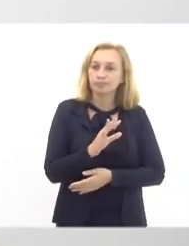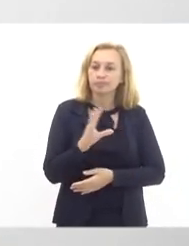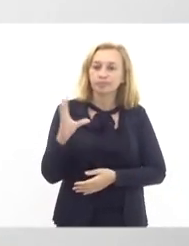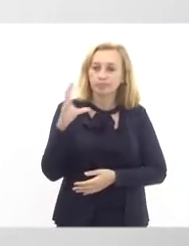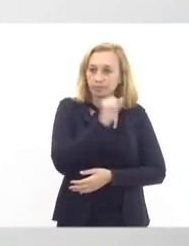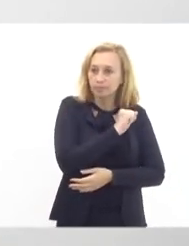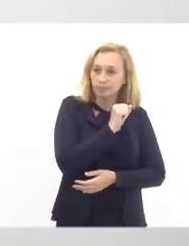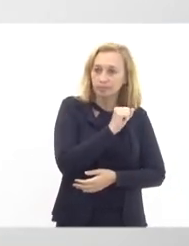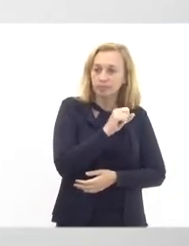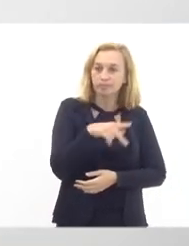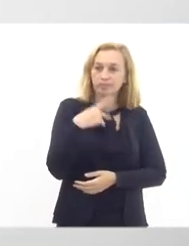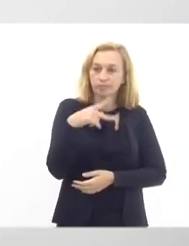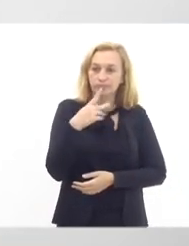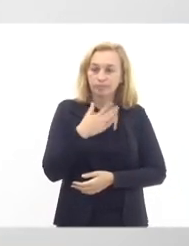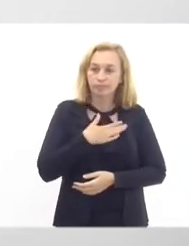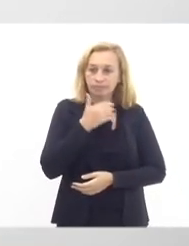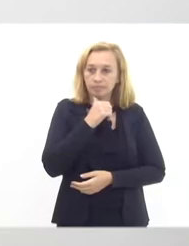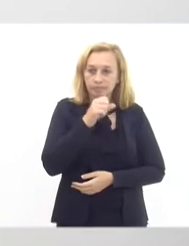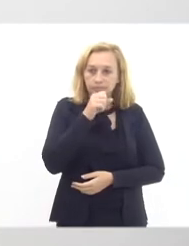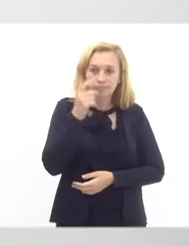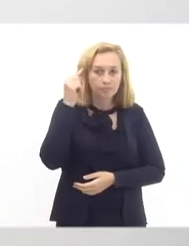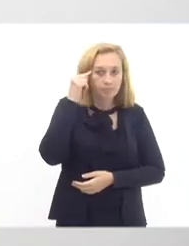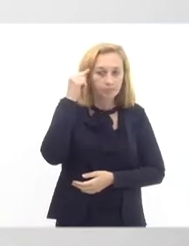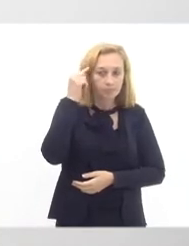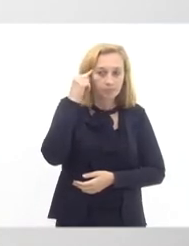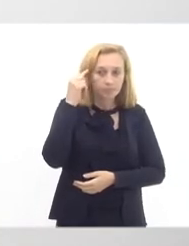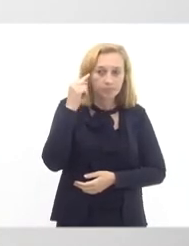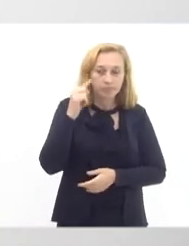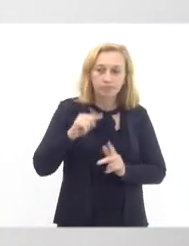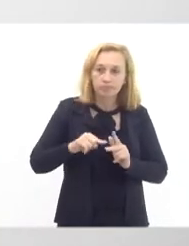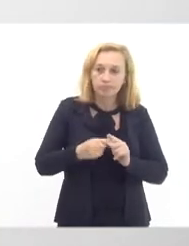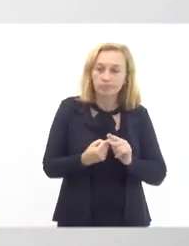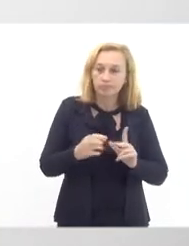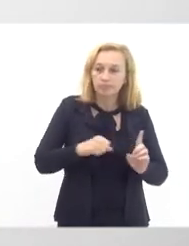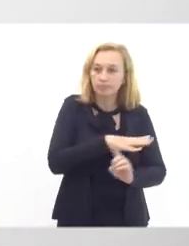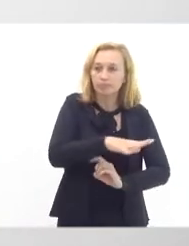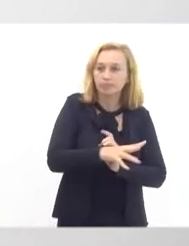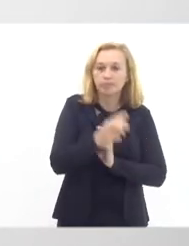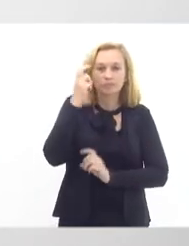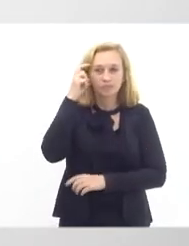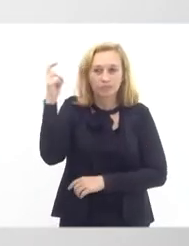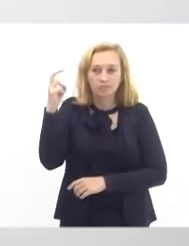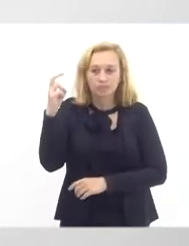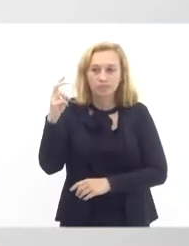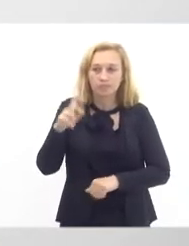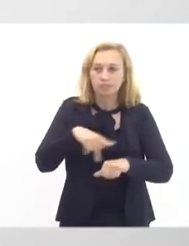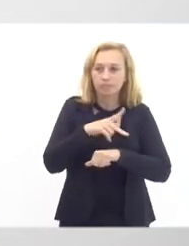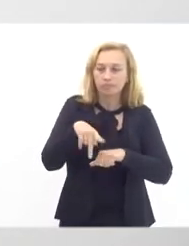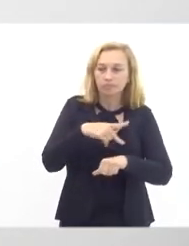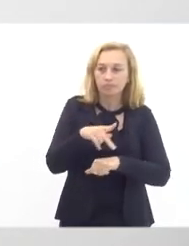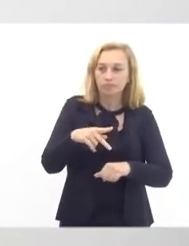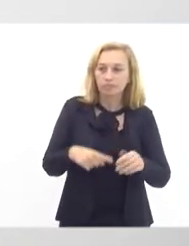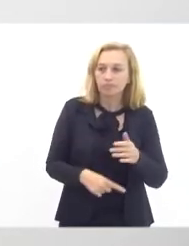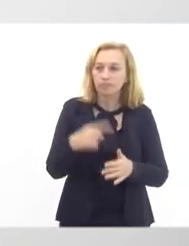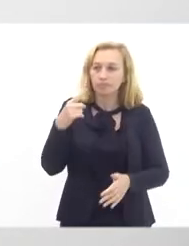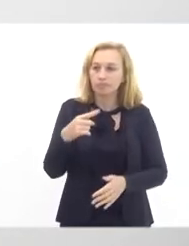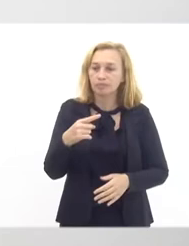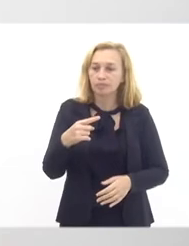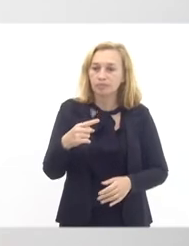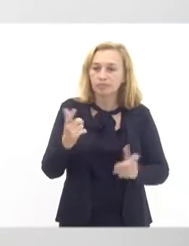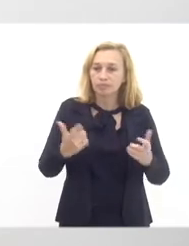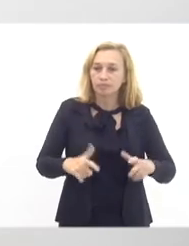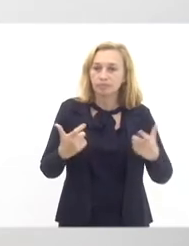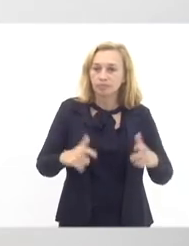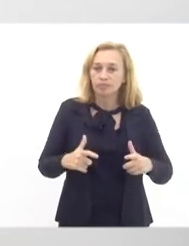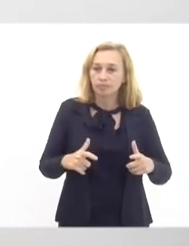A partir da fala mesmo da minha mãe, se a gente pensar em reparo social, né, cultural do país, uma vez que foi um espaço